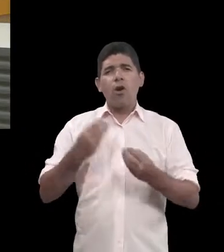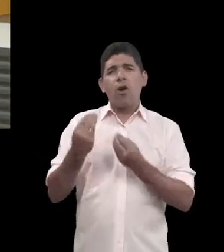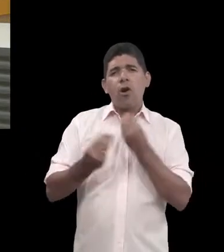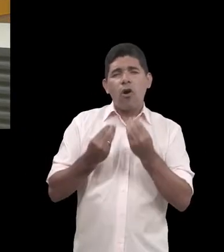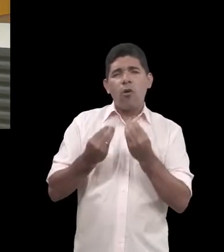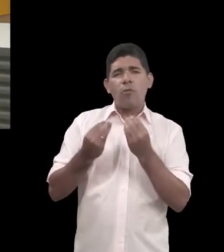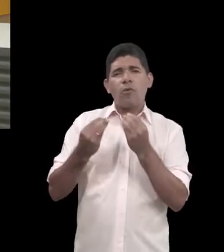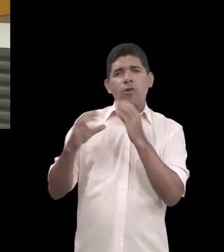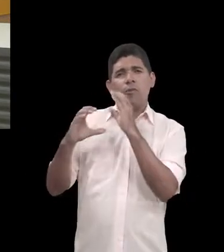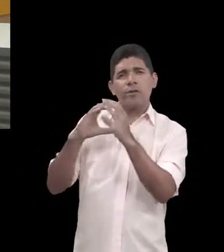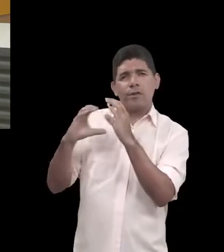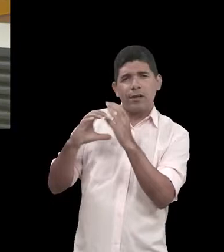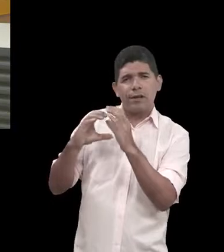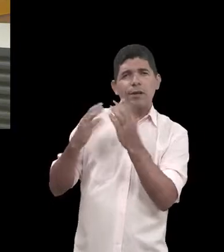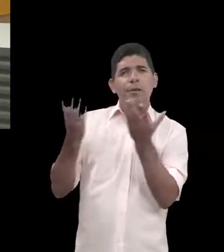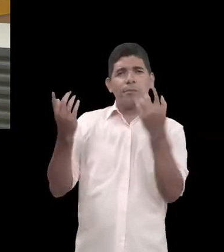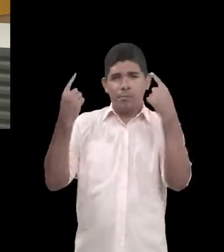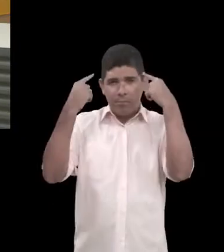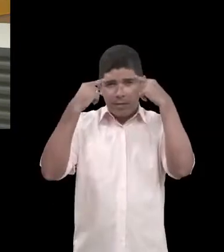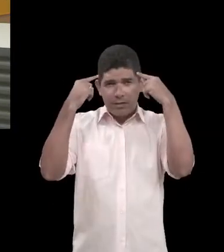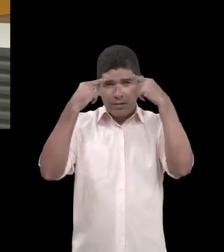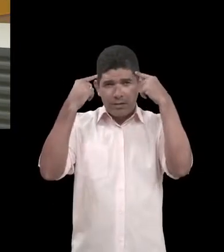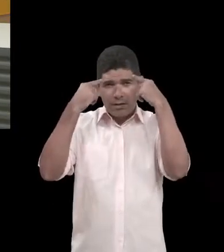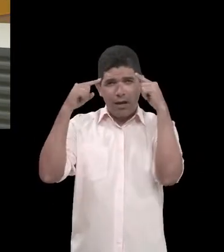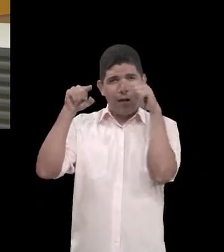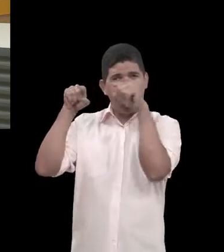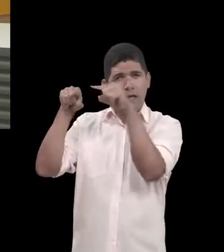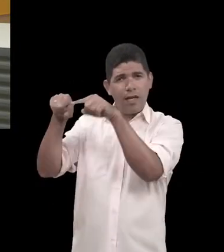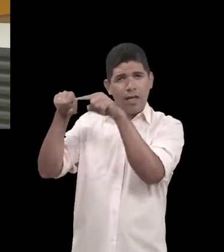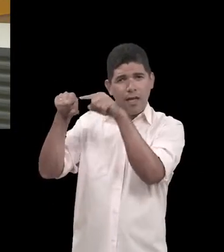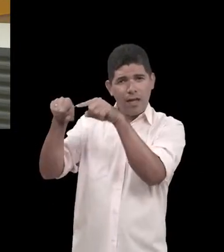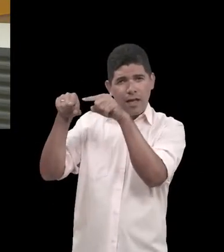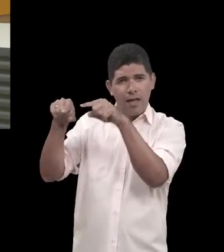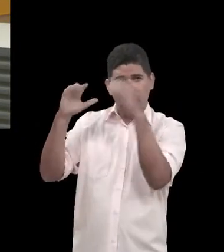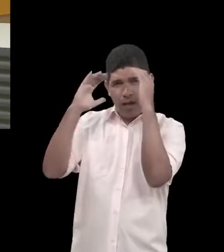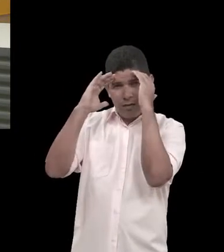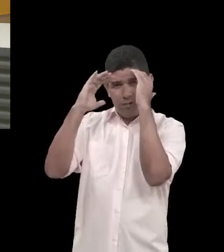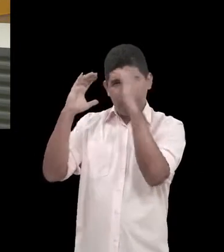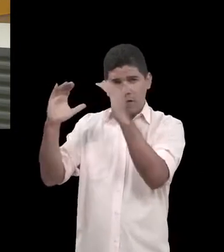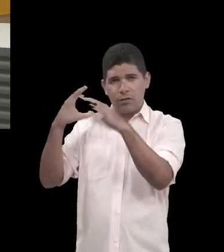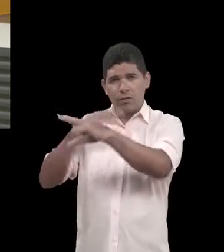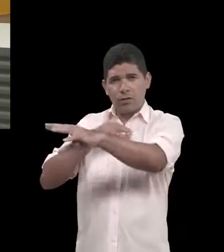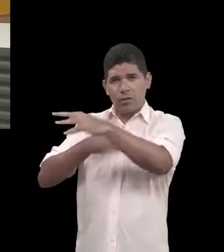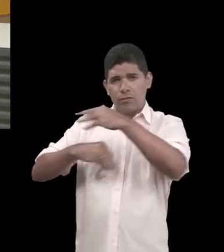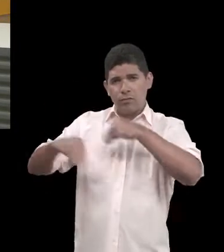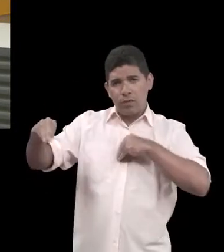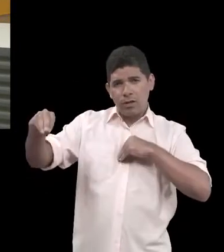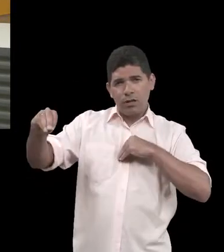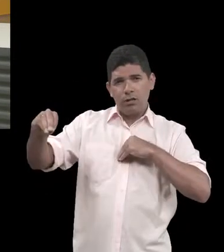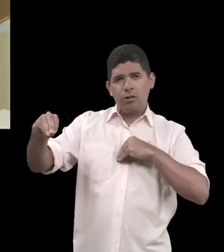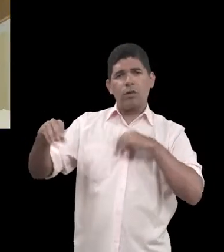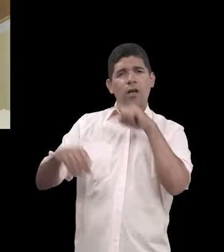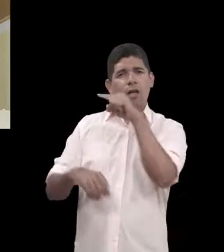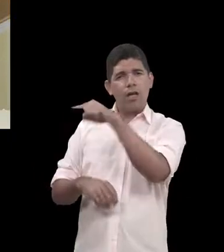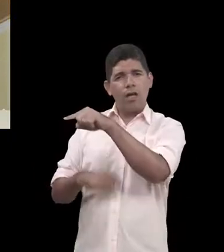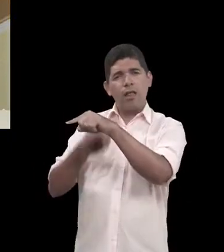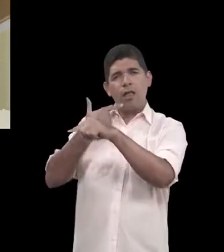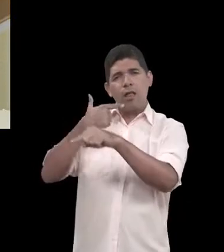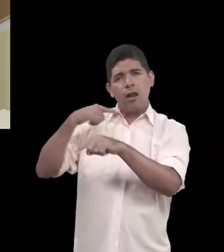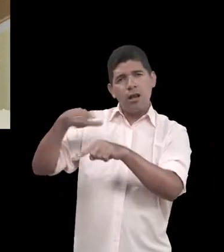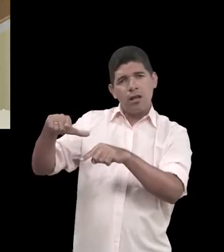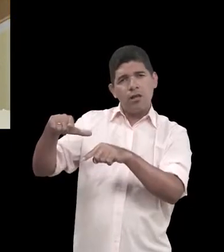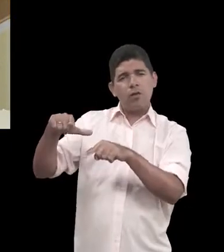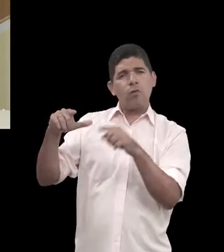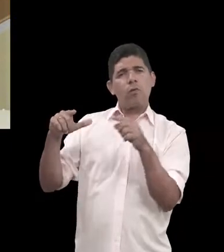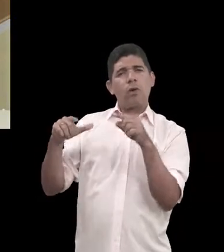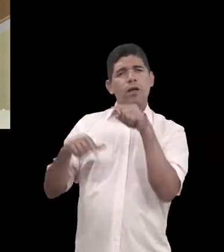né? Isso, pensar como ele e tentar se colocar no lugar dele, principalmente respeitar a língua, uma língua que